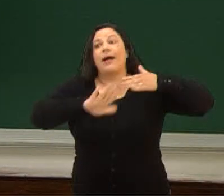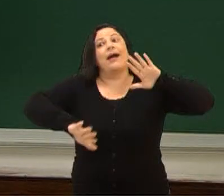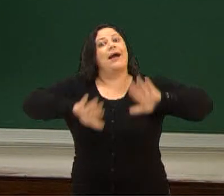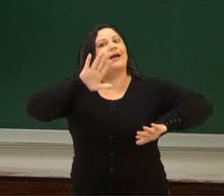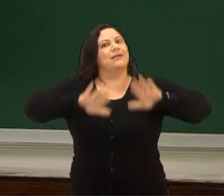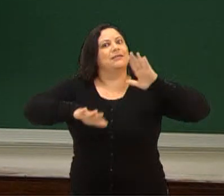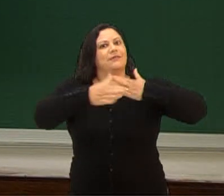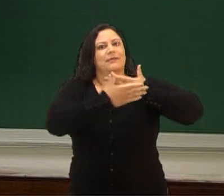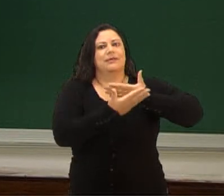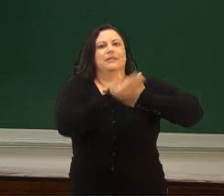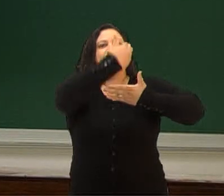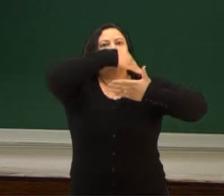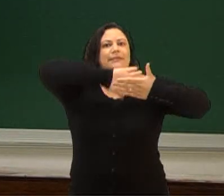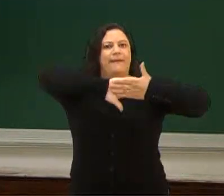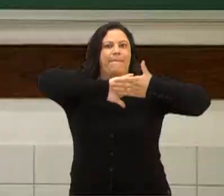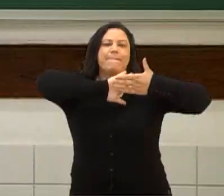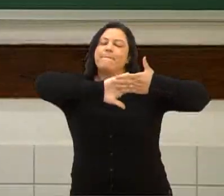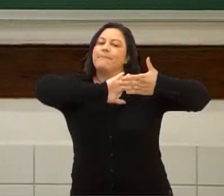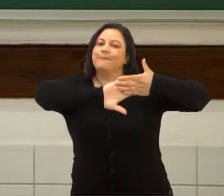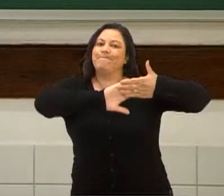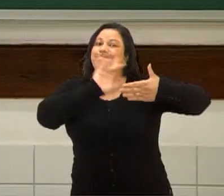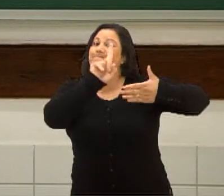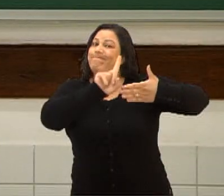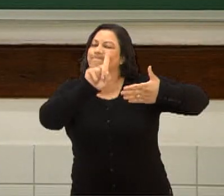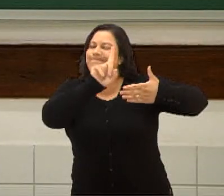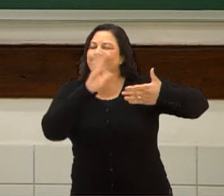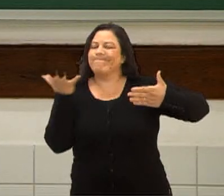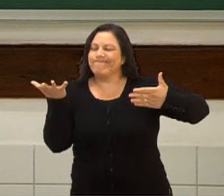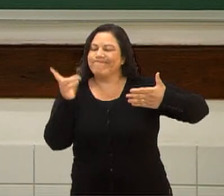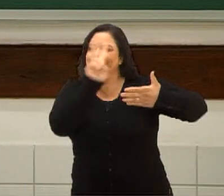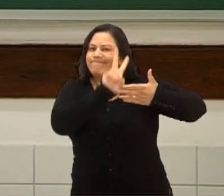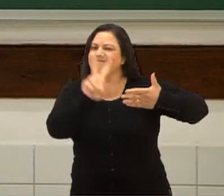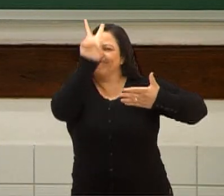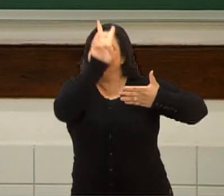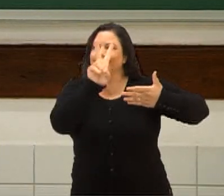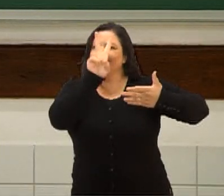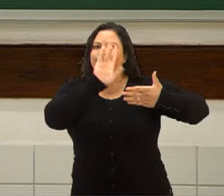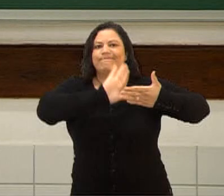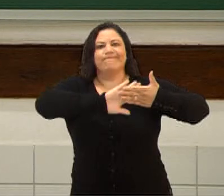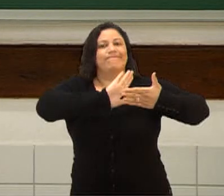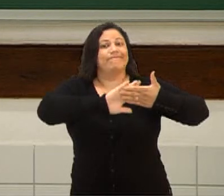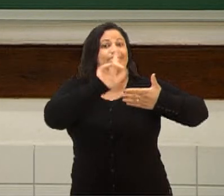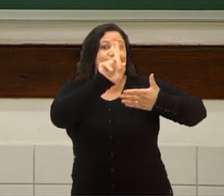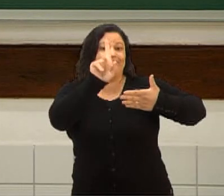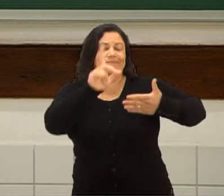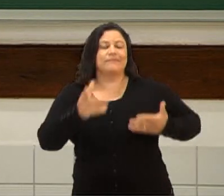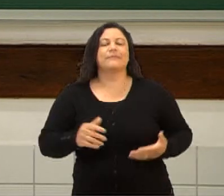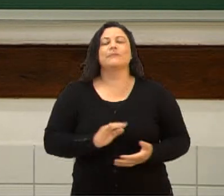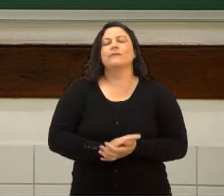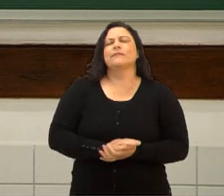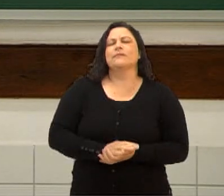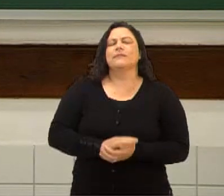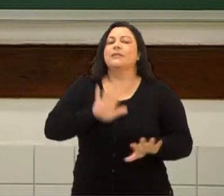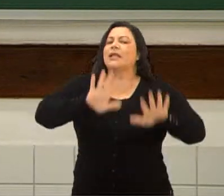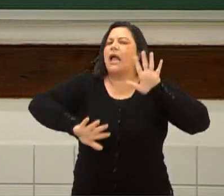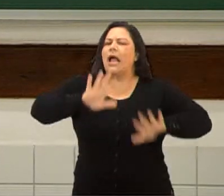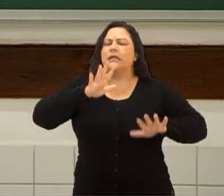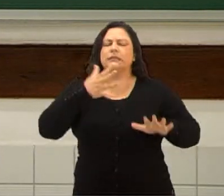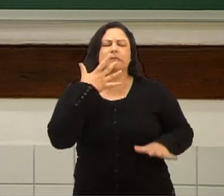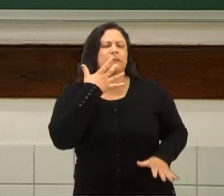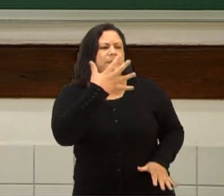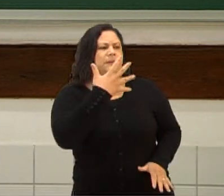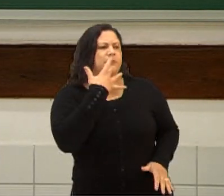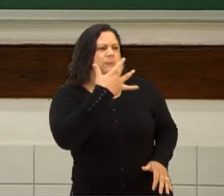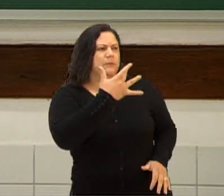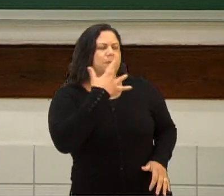tão valioso ou bom. Então, às vezes a gente vê alguma coisa bonita, que chama atenção, o glitter ali, né? Nem tudo que brilha é